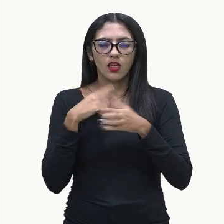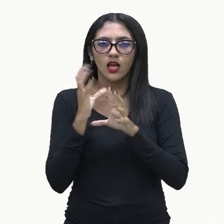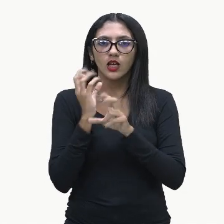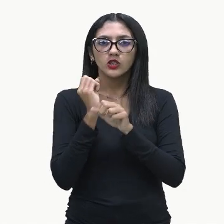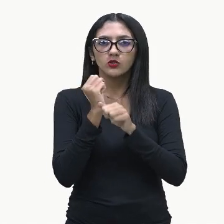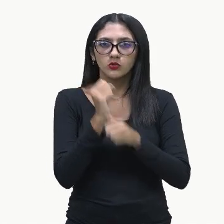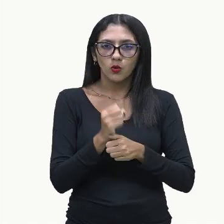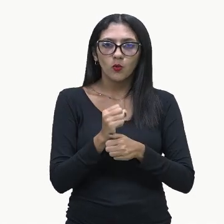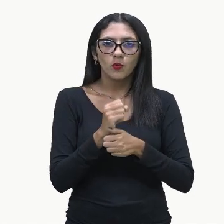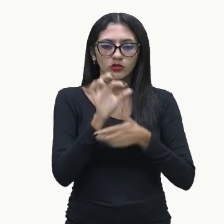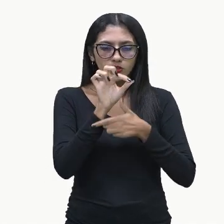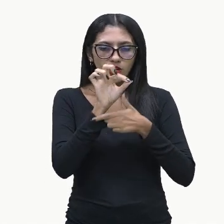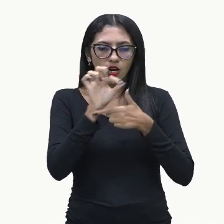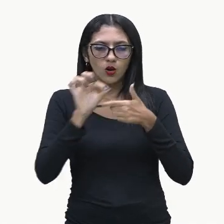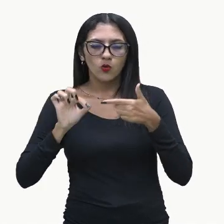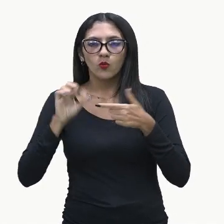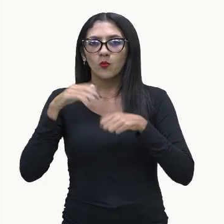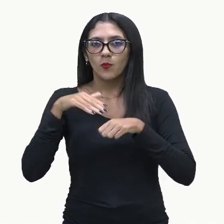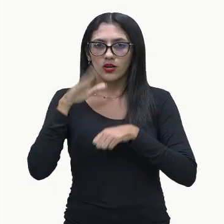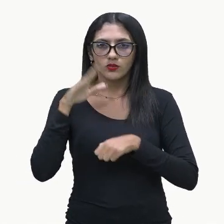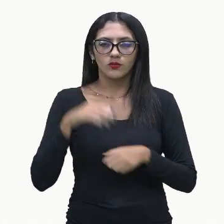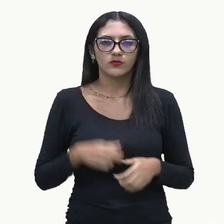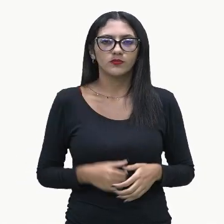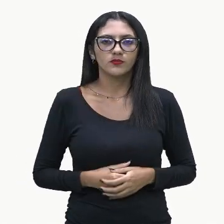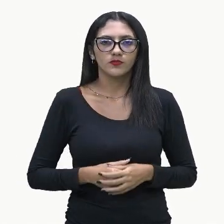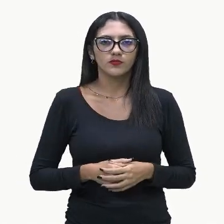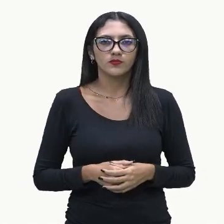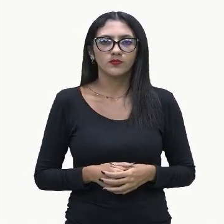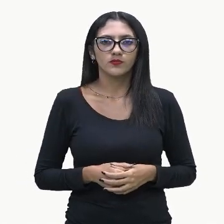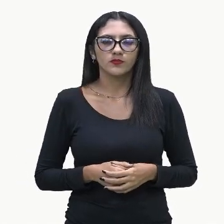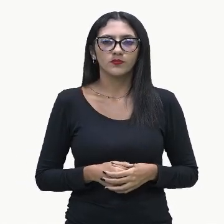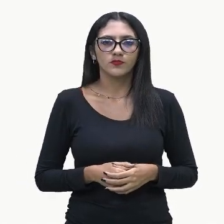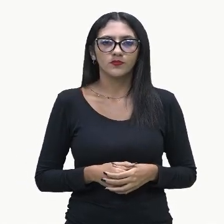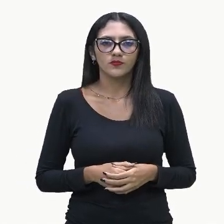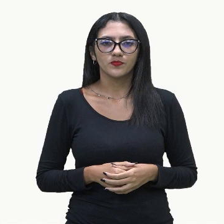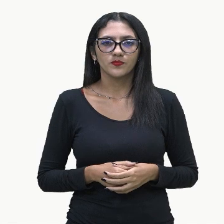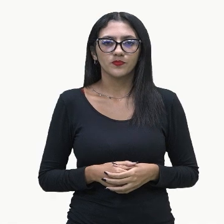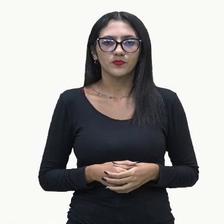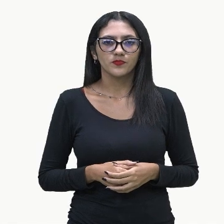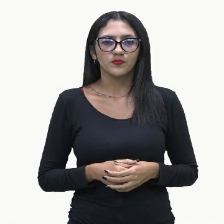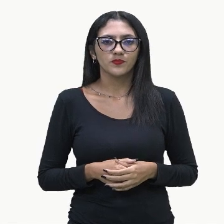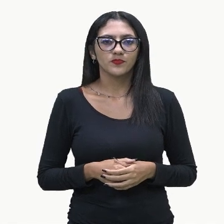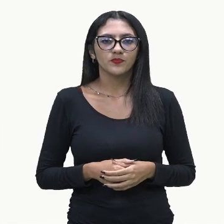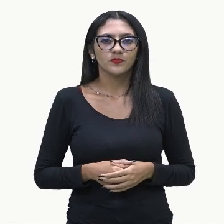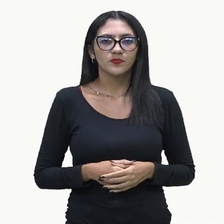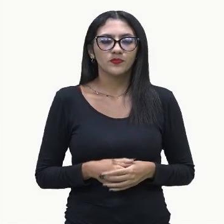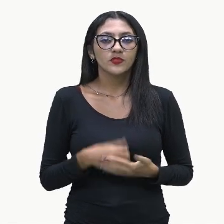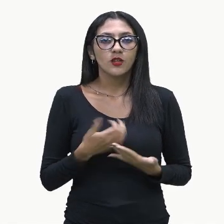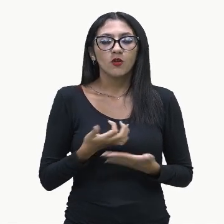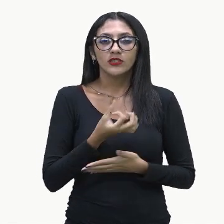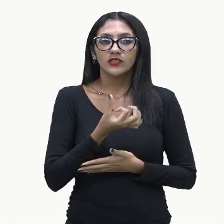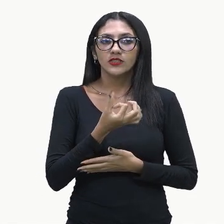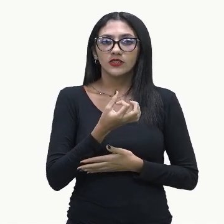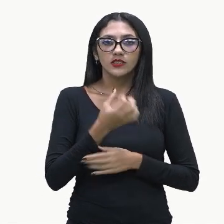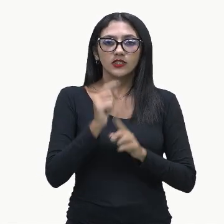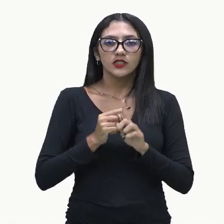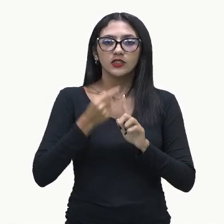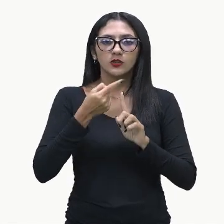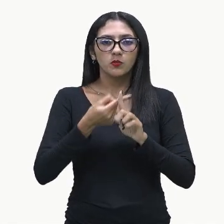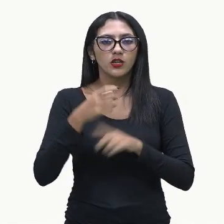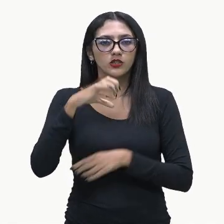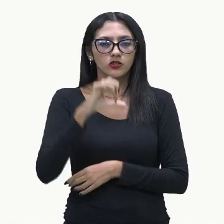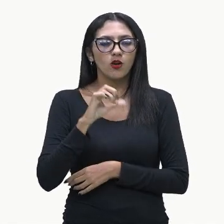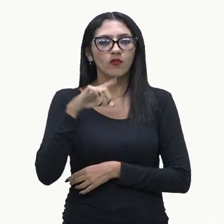maior. Tudo bem? Então, o 16 mais o 9... que são os